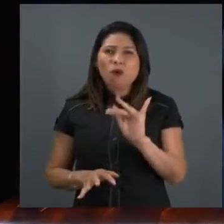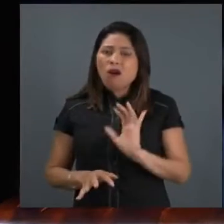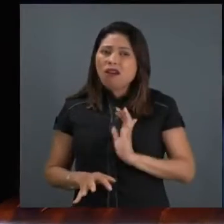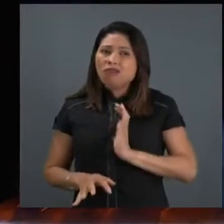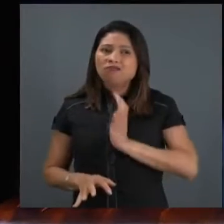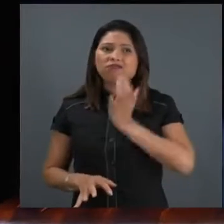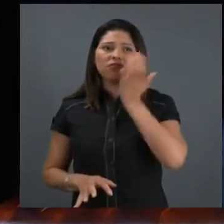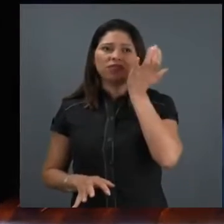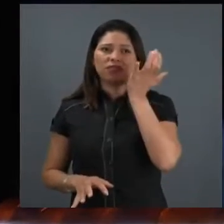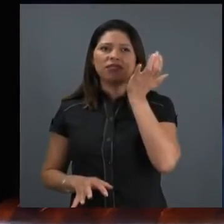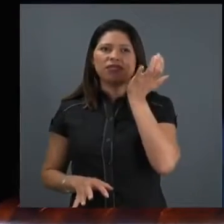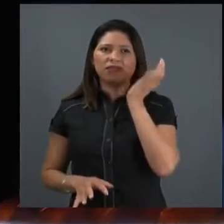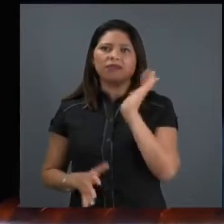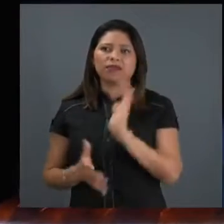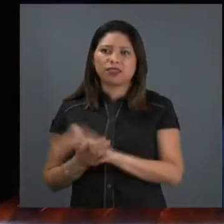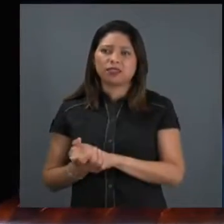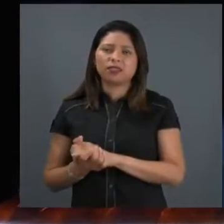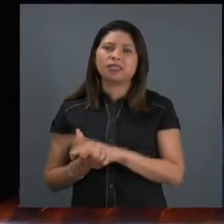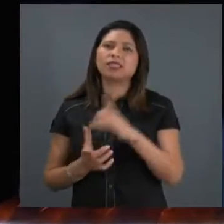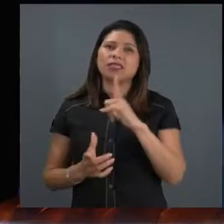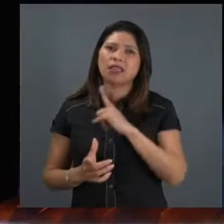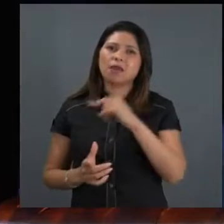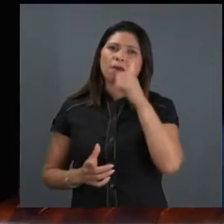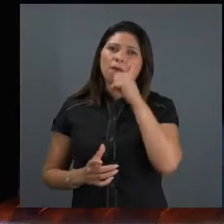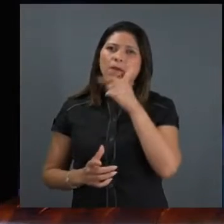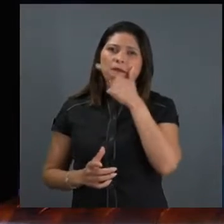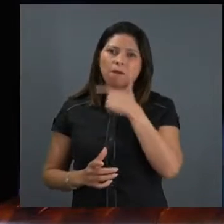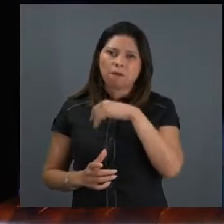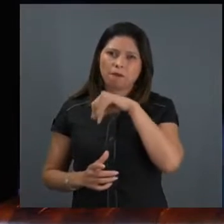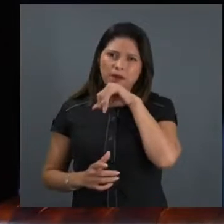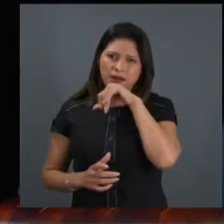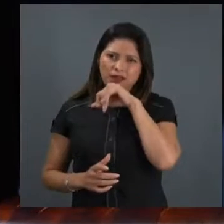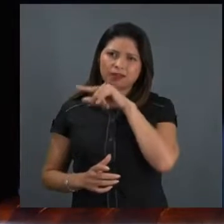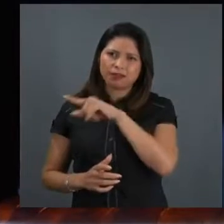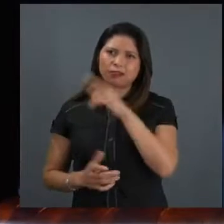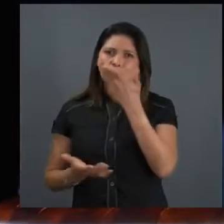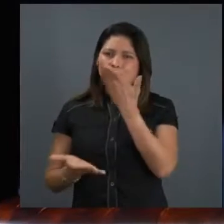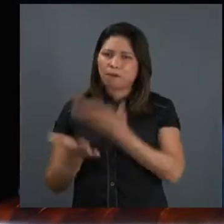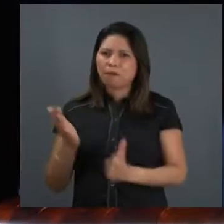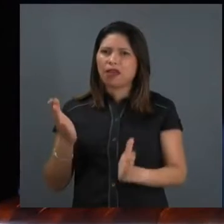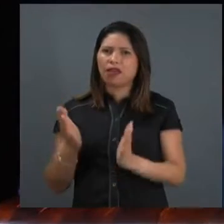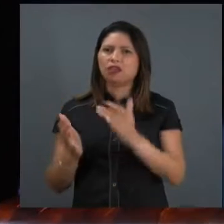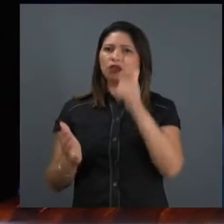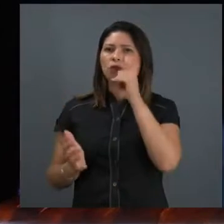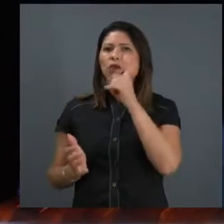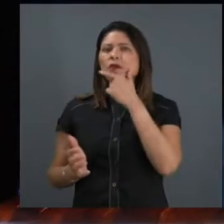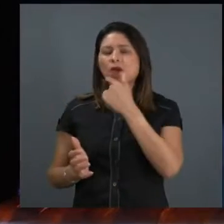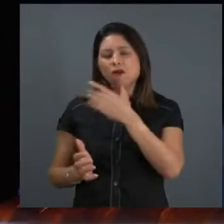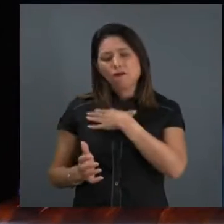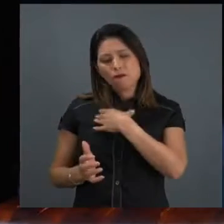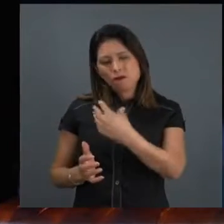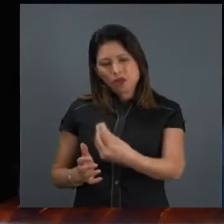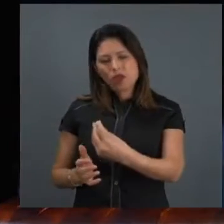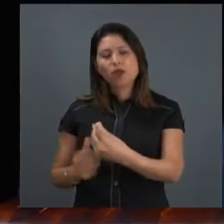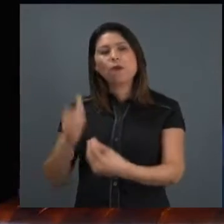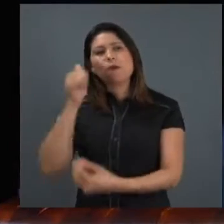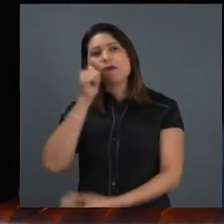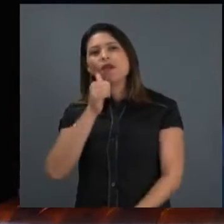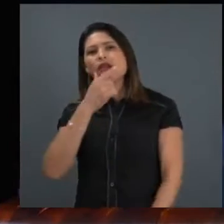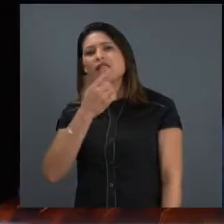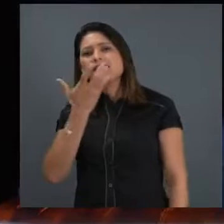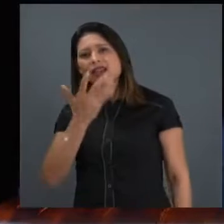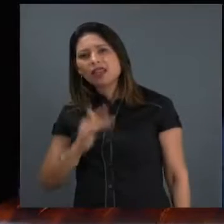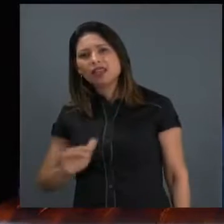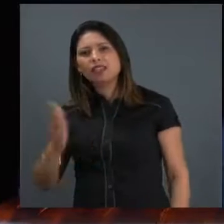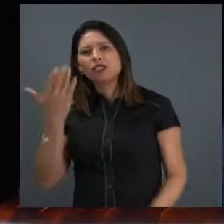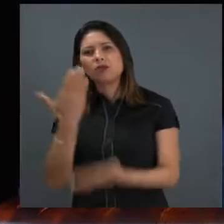Pais perdendo filhos. Mãe perdendo filhos. Crianças perdendo pais e